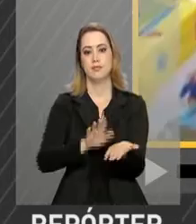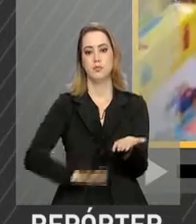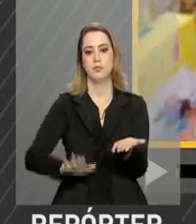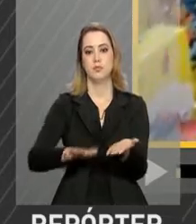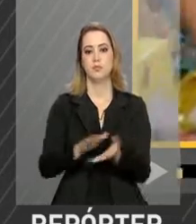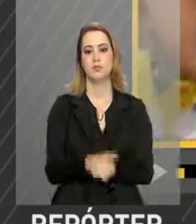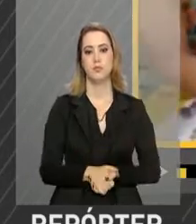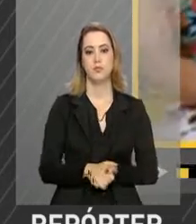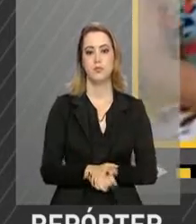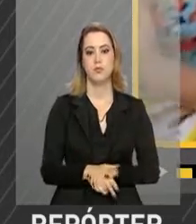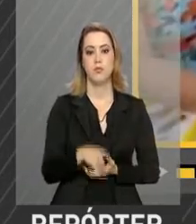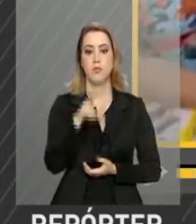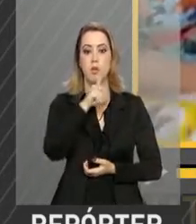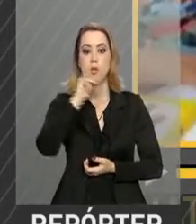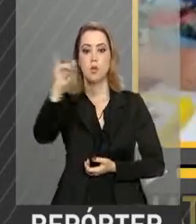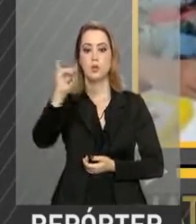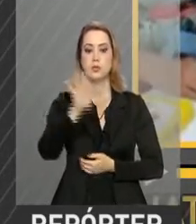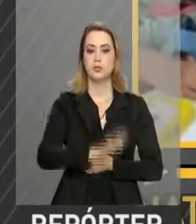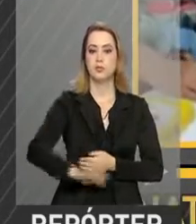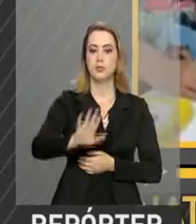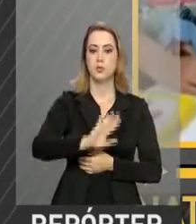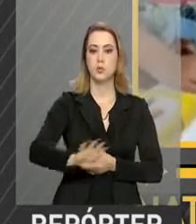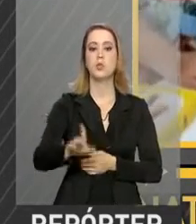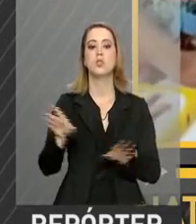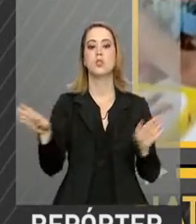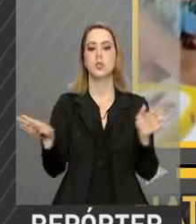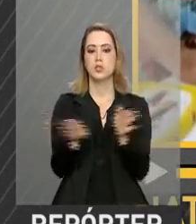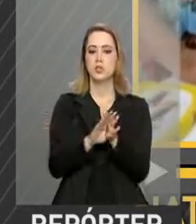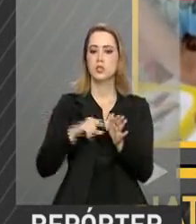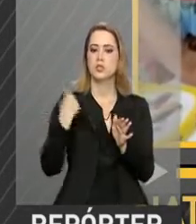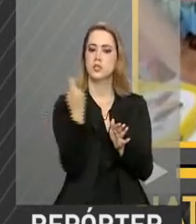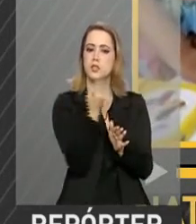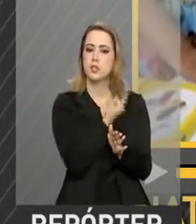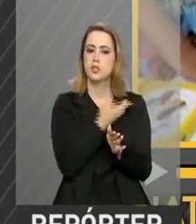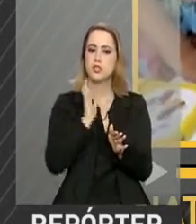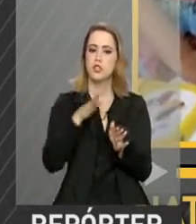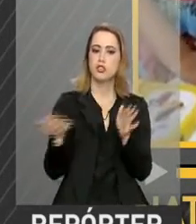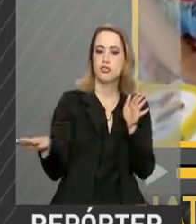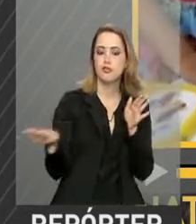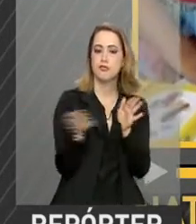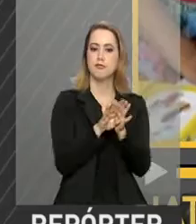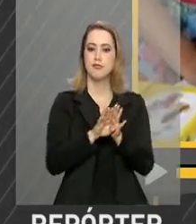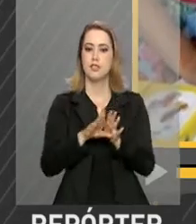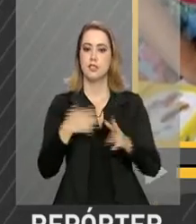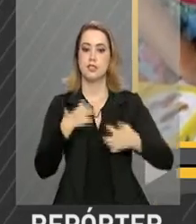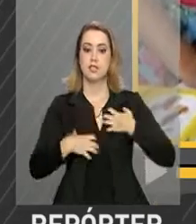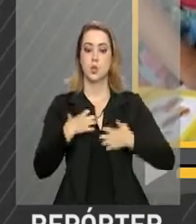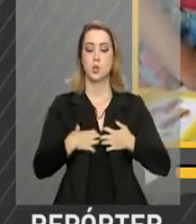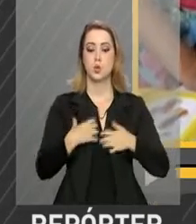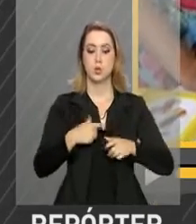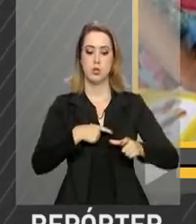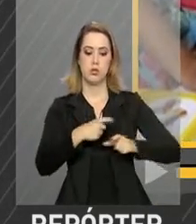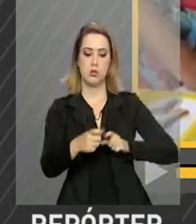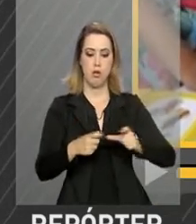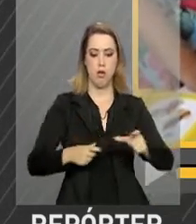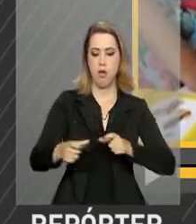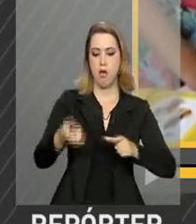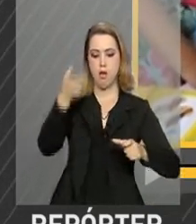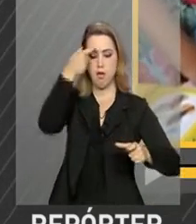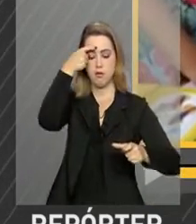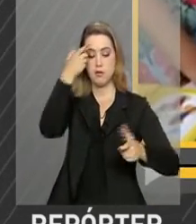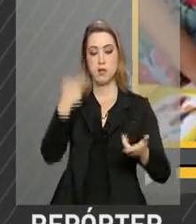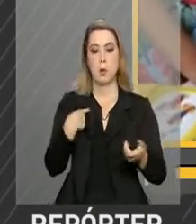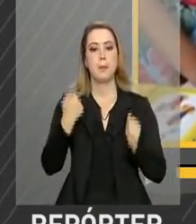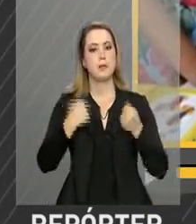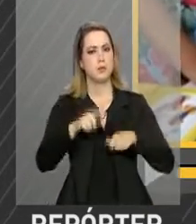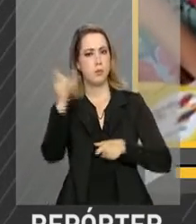Gente, o Dia das Crianças está chegando e a gente já entrou no clima aqui com esse jogo da memória. Só que tem algumas coisas que os pais devem